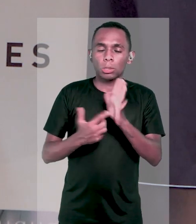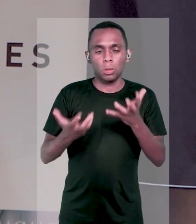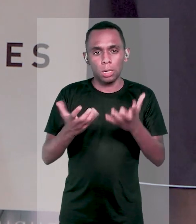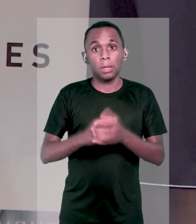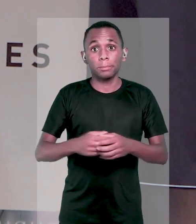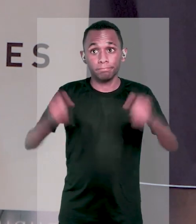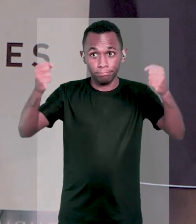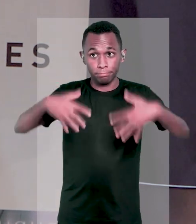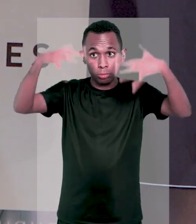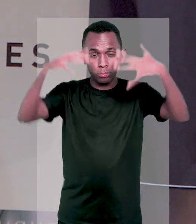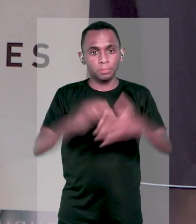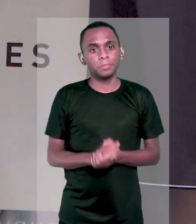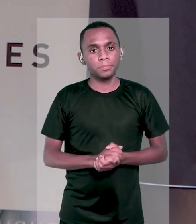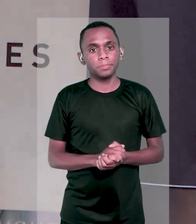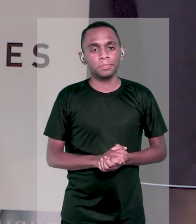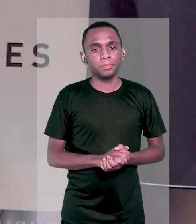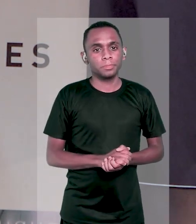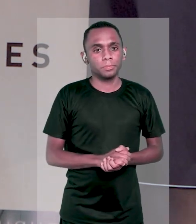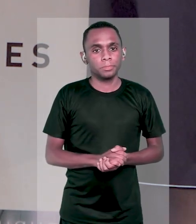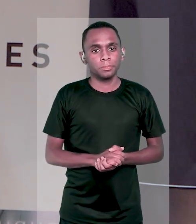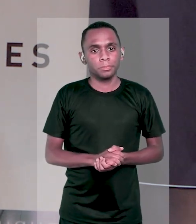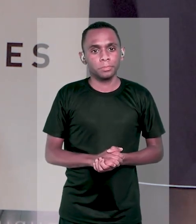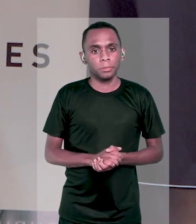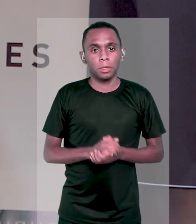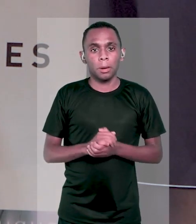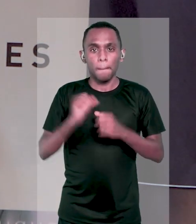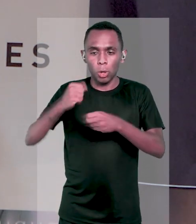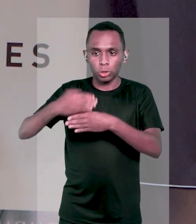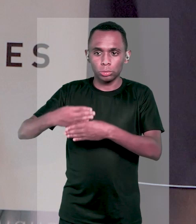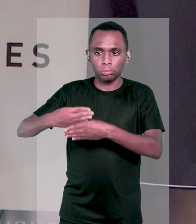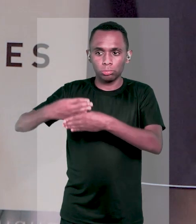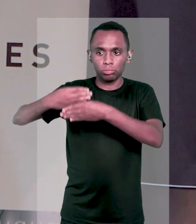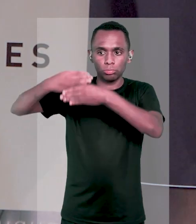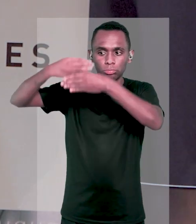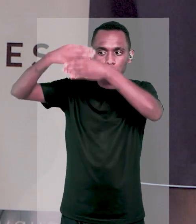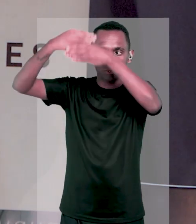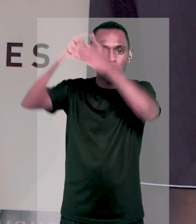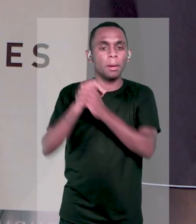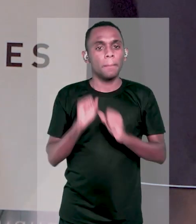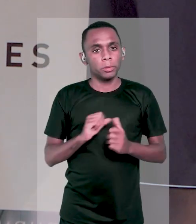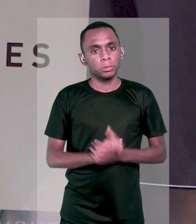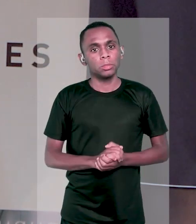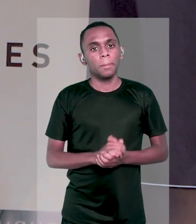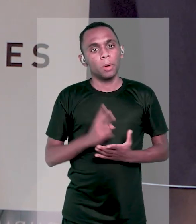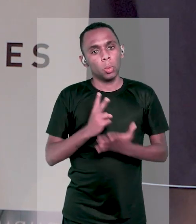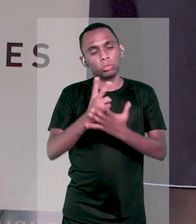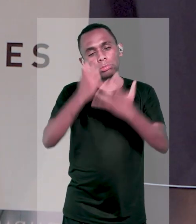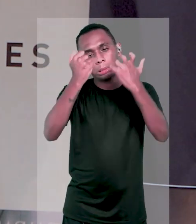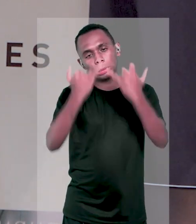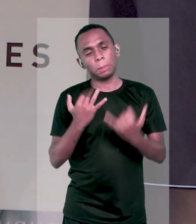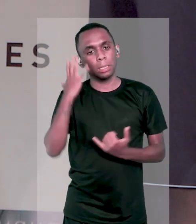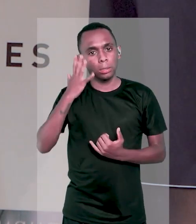ela foi selecionada para inaugurar a galeria da fundação cultural de Uberaba há três